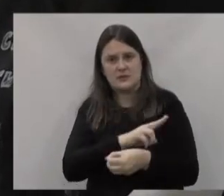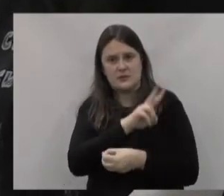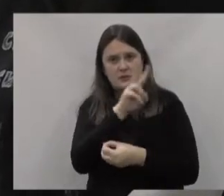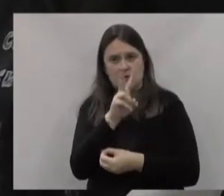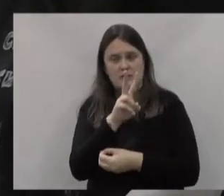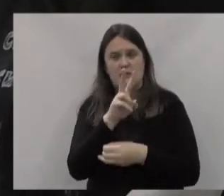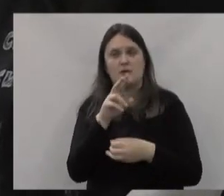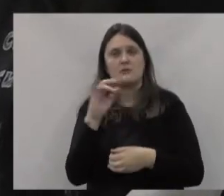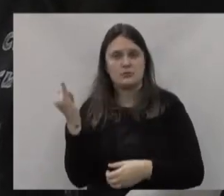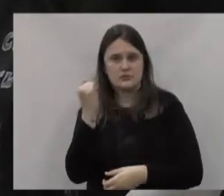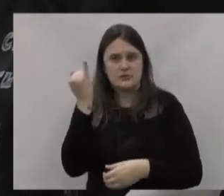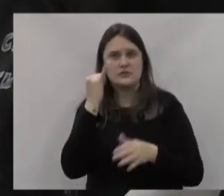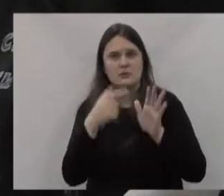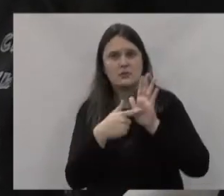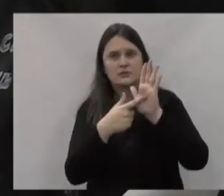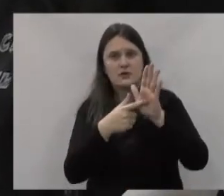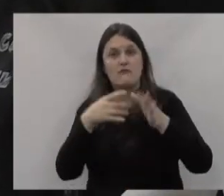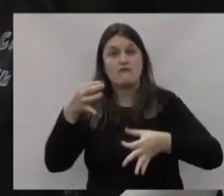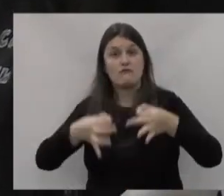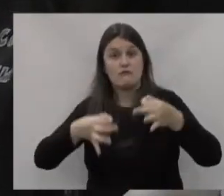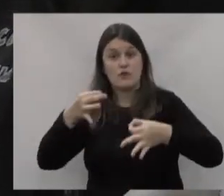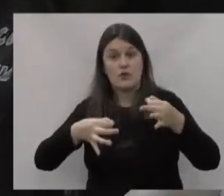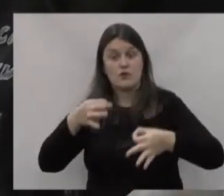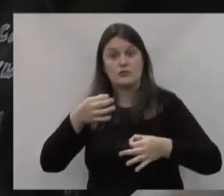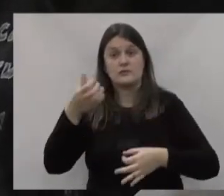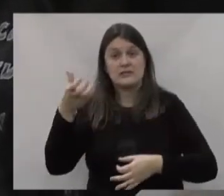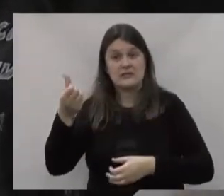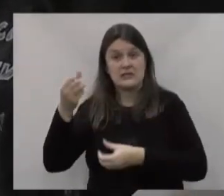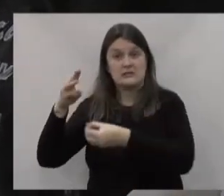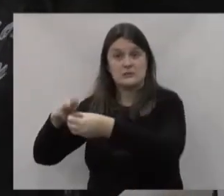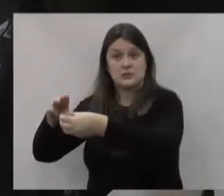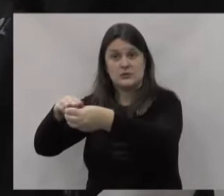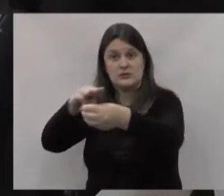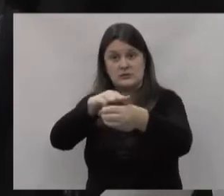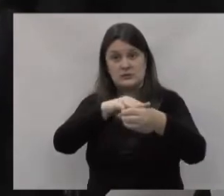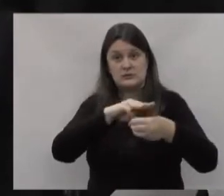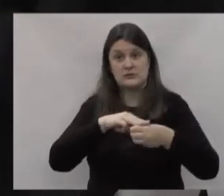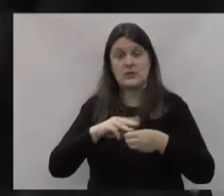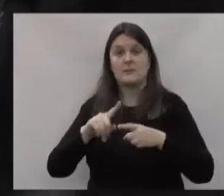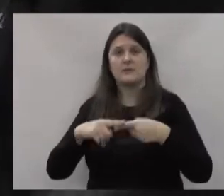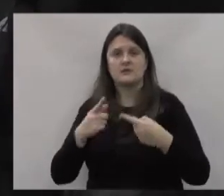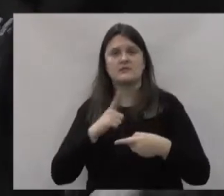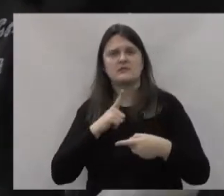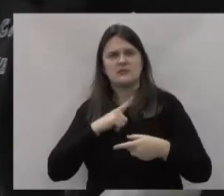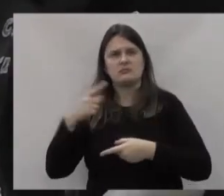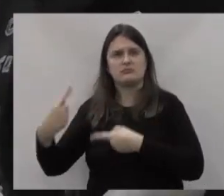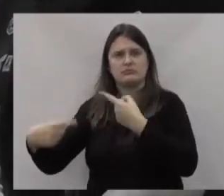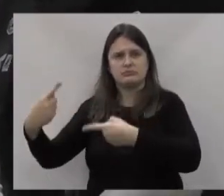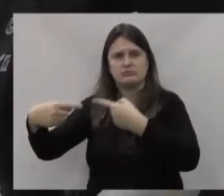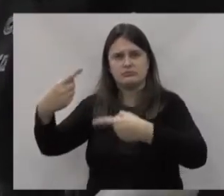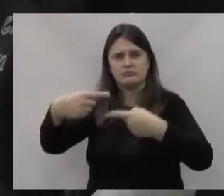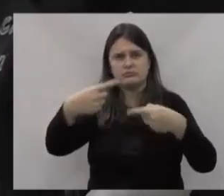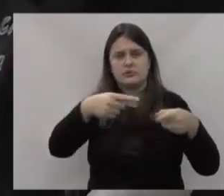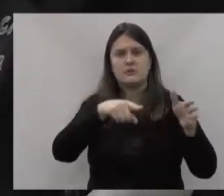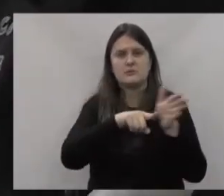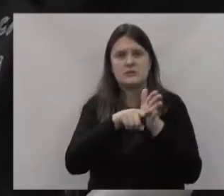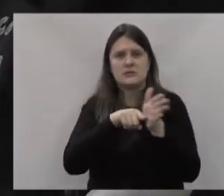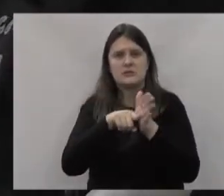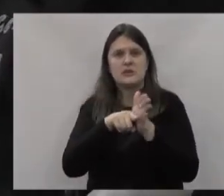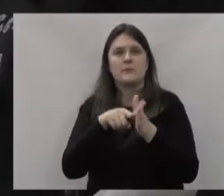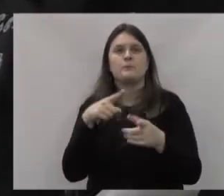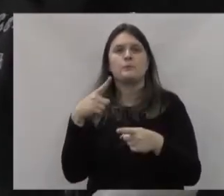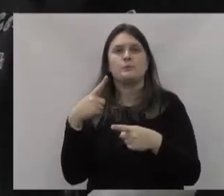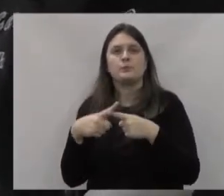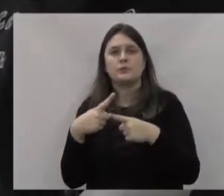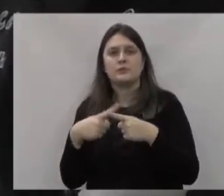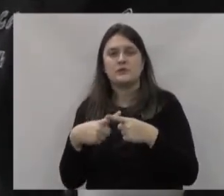importante ressaltar, né, que os dados do Fórum atendem 6 municípios, mas a gente também tem uma grande discussão em cima dos dados da comarca,